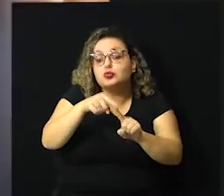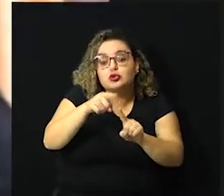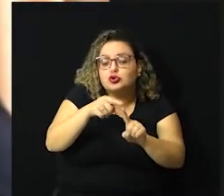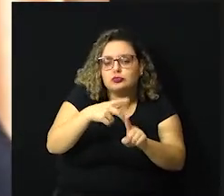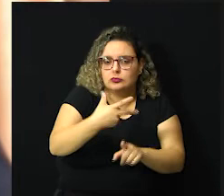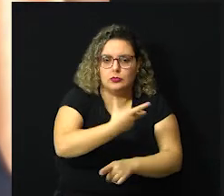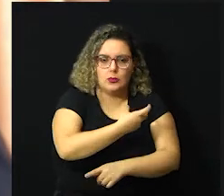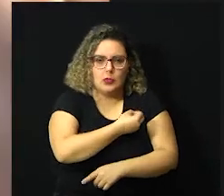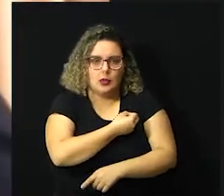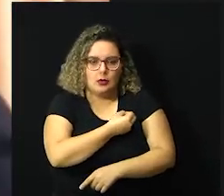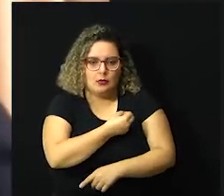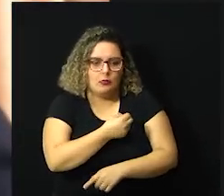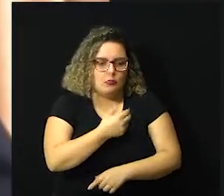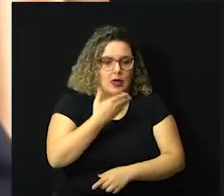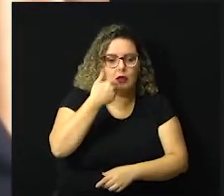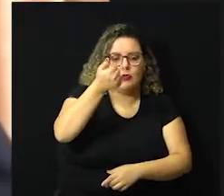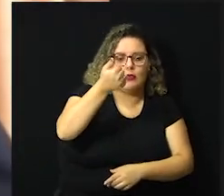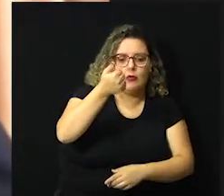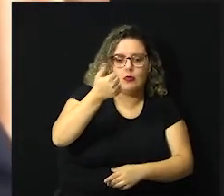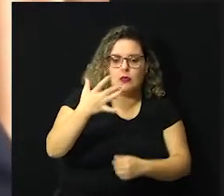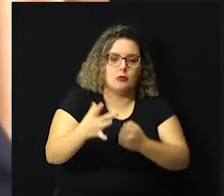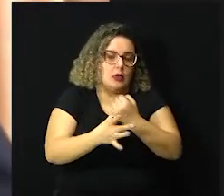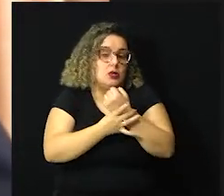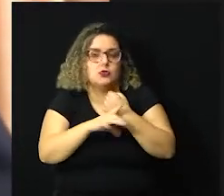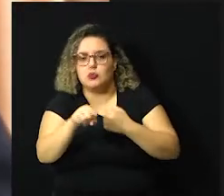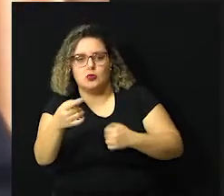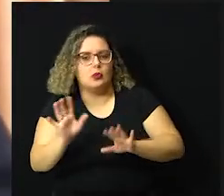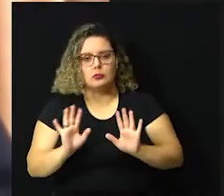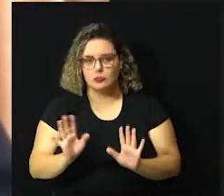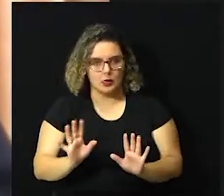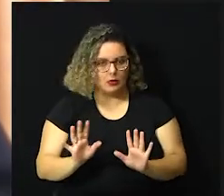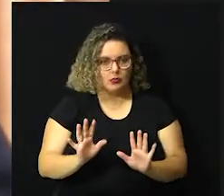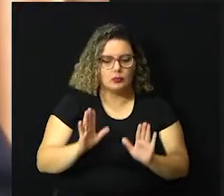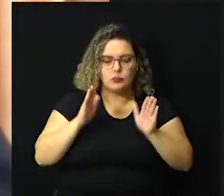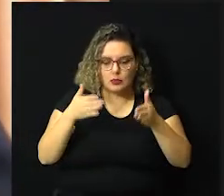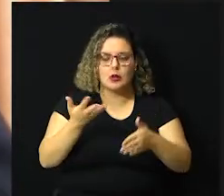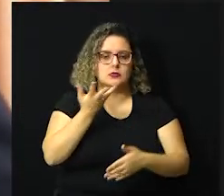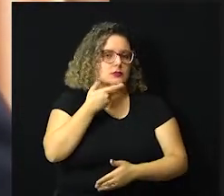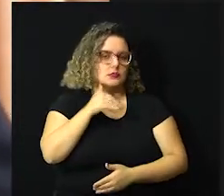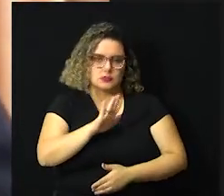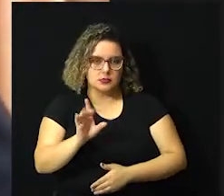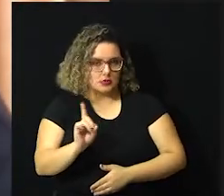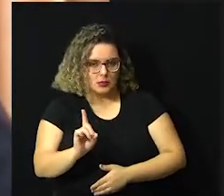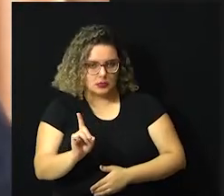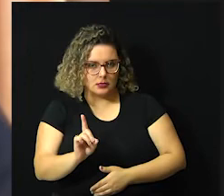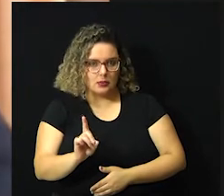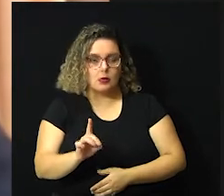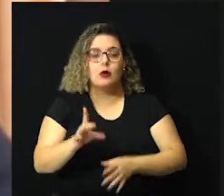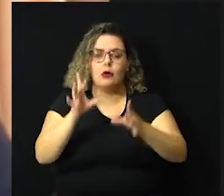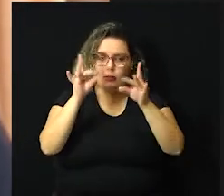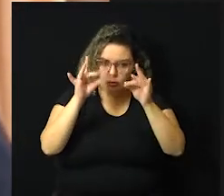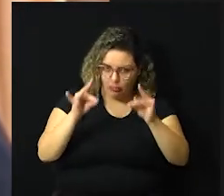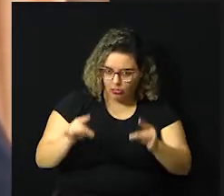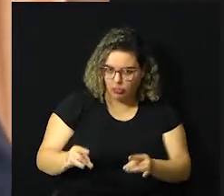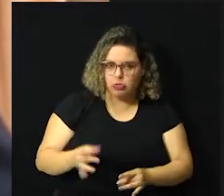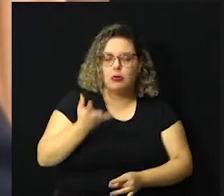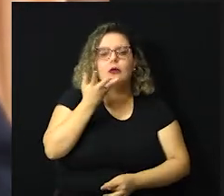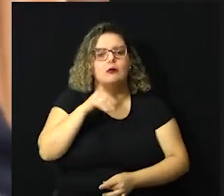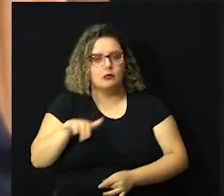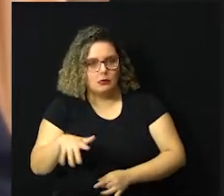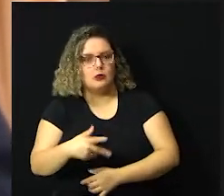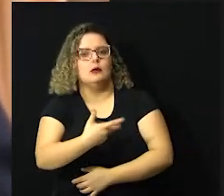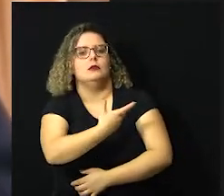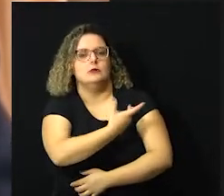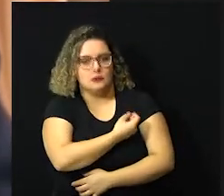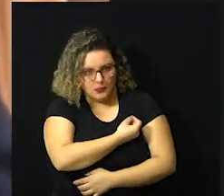Um tipo de vacina mais eficaz ou mais seguro do que o outro, no caso das crianças. Então, estando definido que a criança vai ser vacinada, a